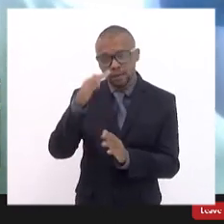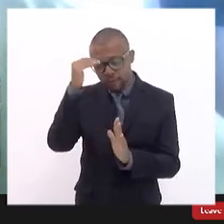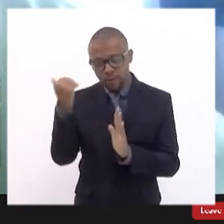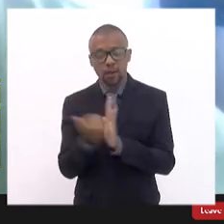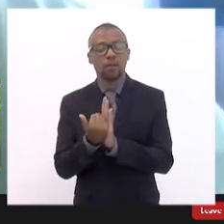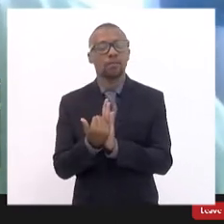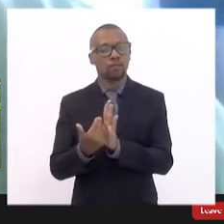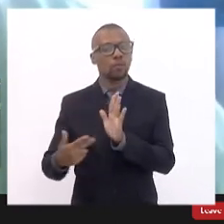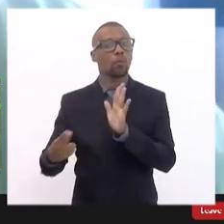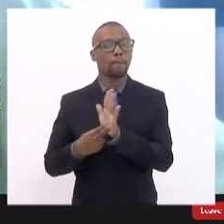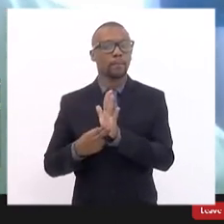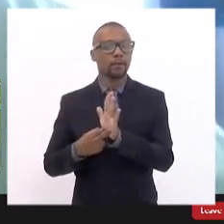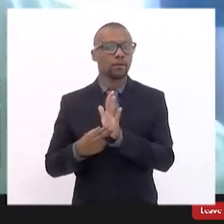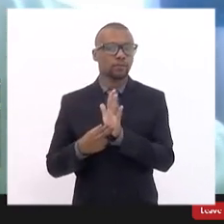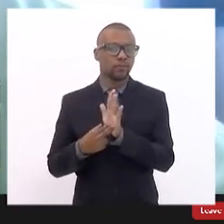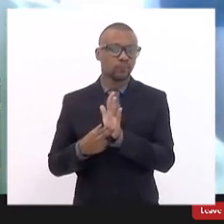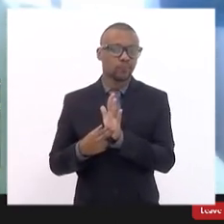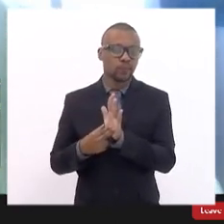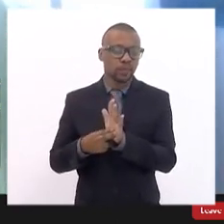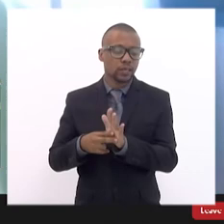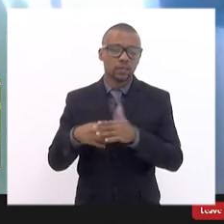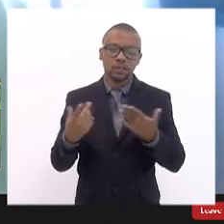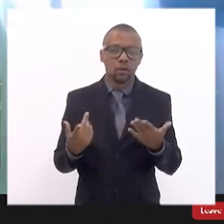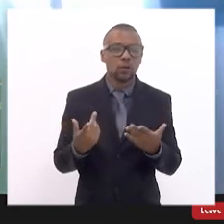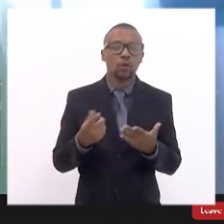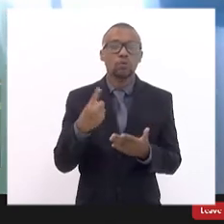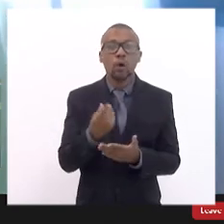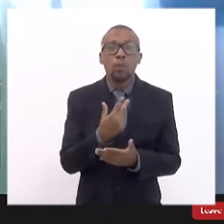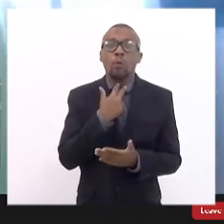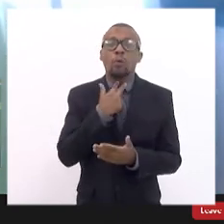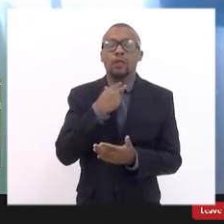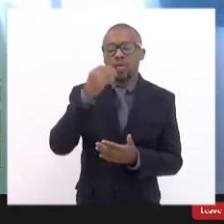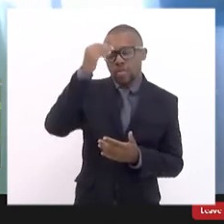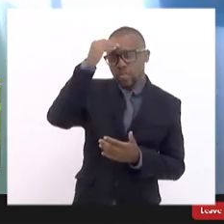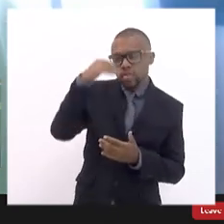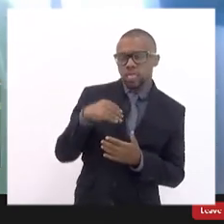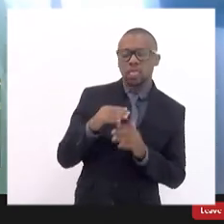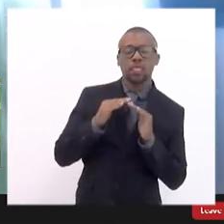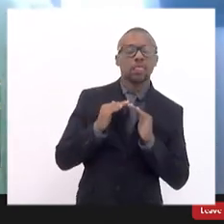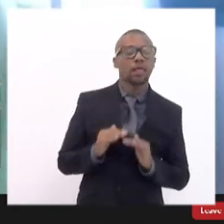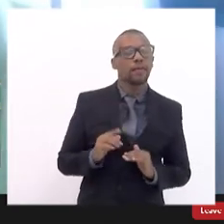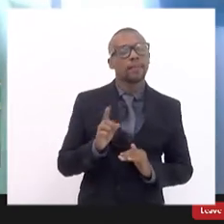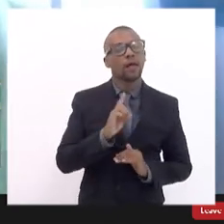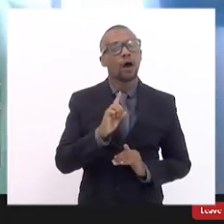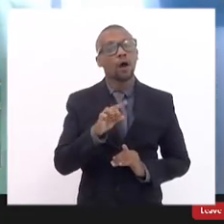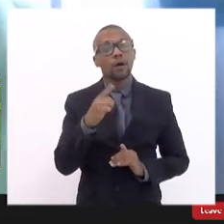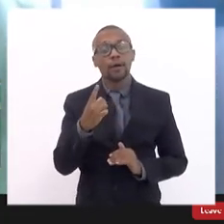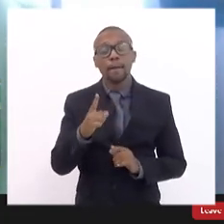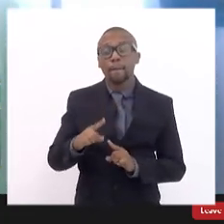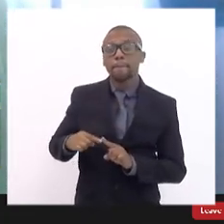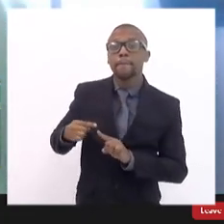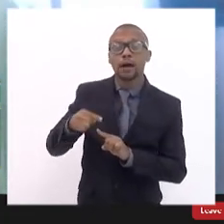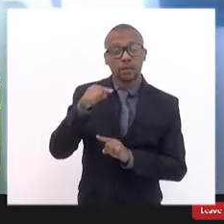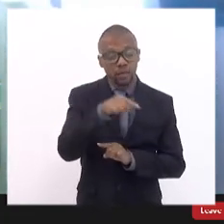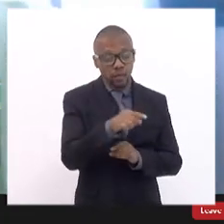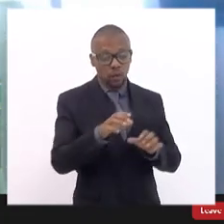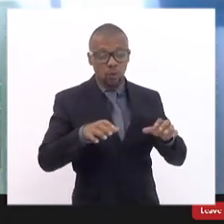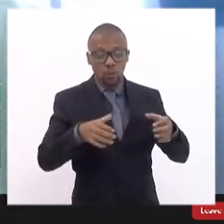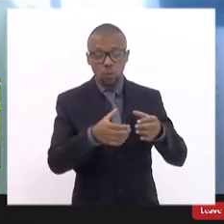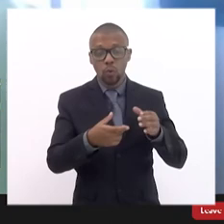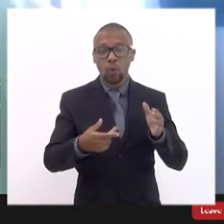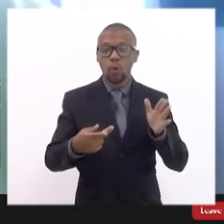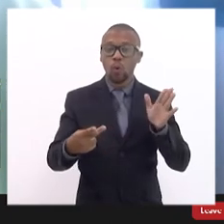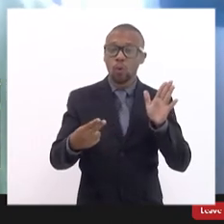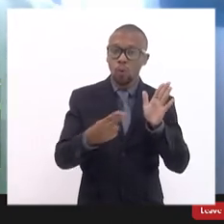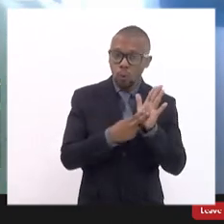isso? Nós não podemos desanimar. E mais, Valdec, o cumpra-se não é só